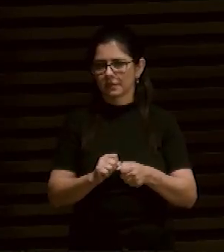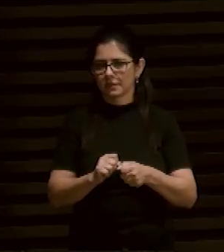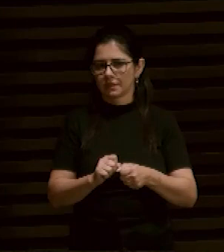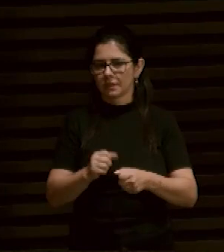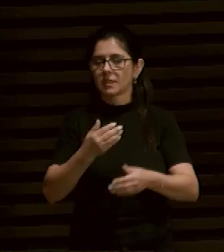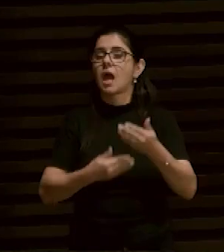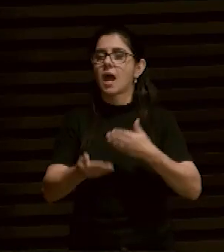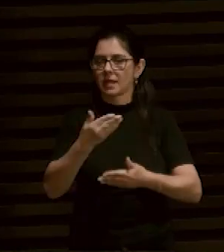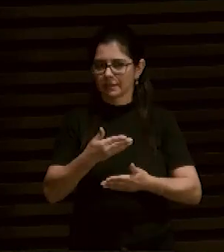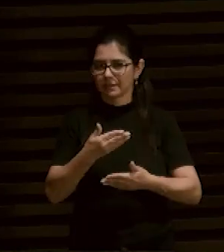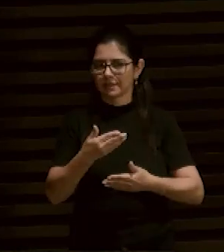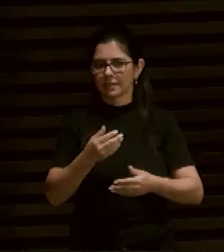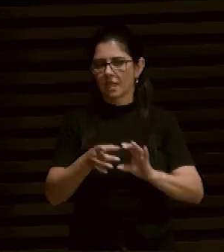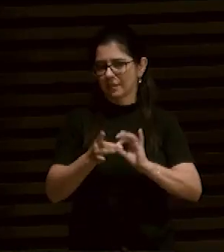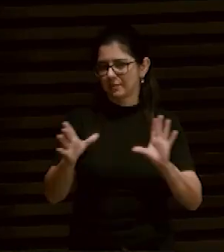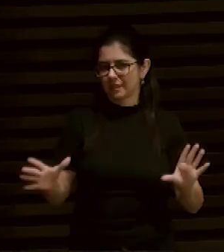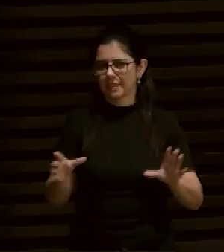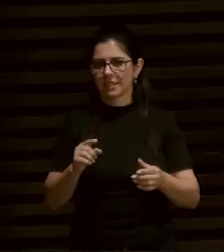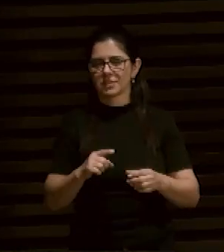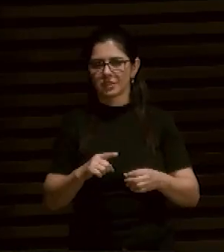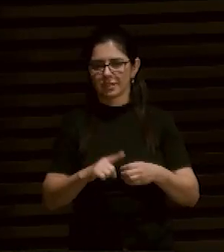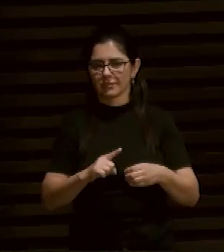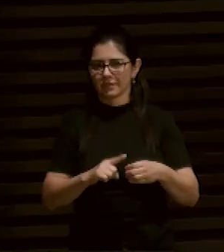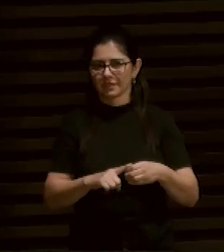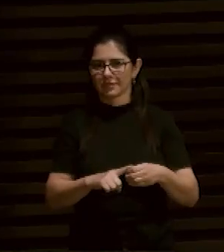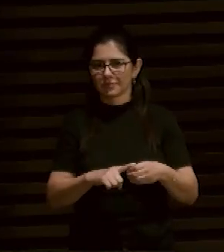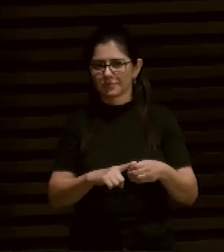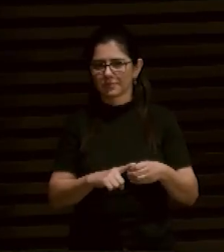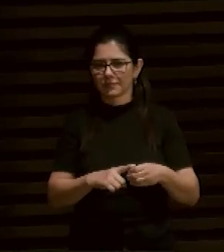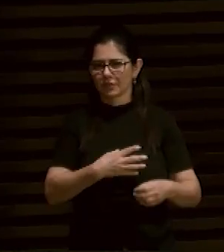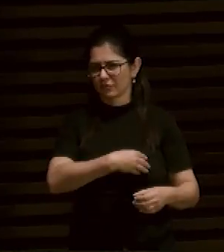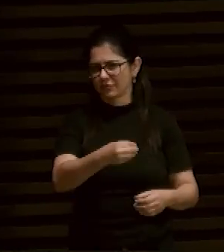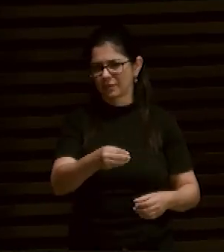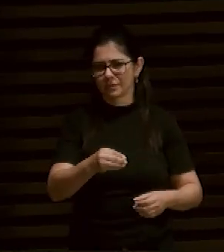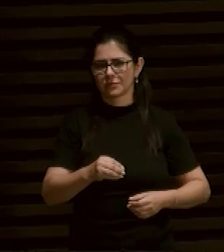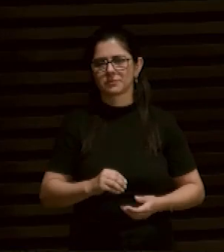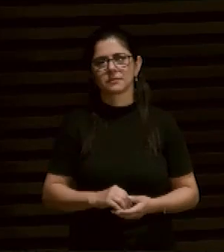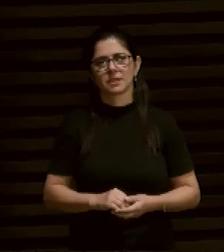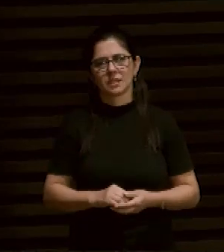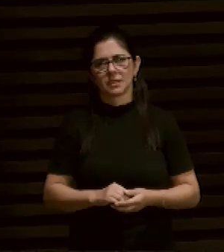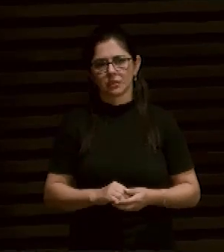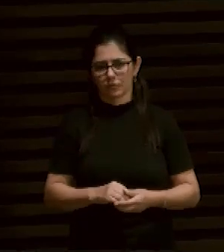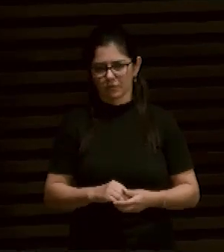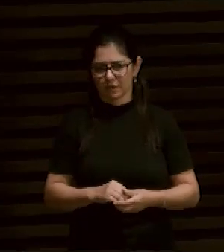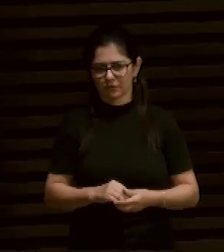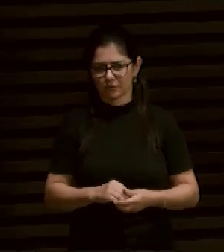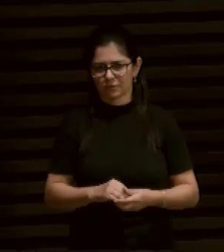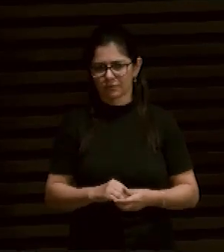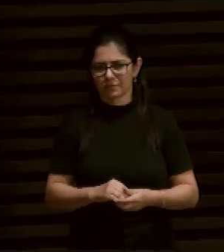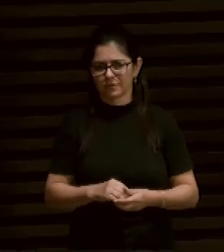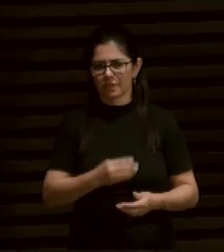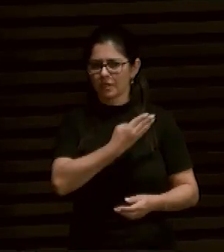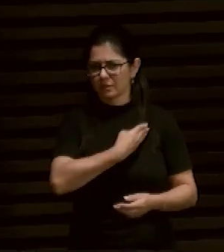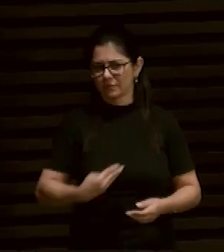Florença, mesmo que faça pelos bens dos seus filhos que ficam na sua partida. Lorenzo, relutantemente, naquele momento não